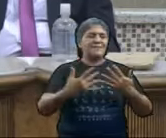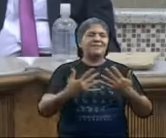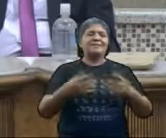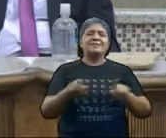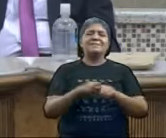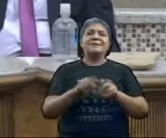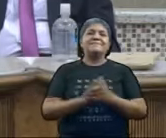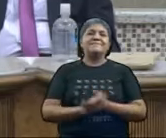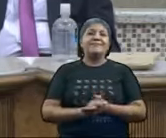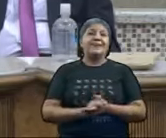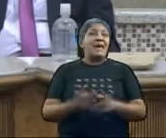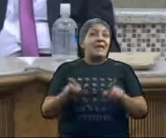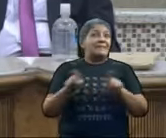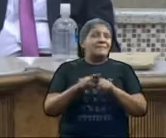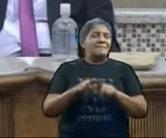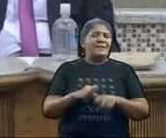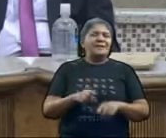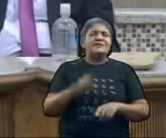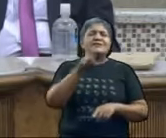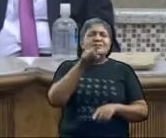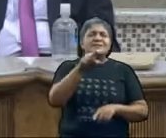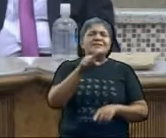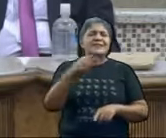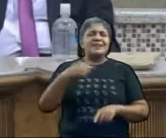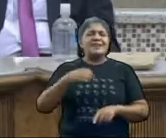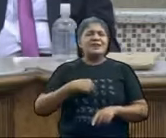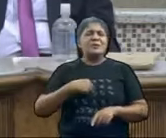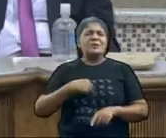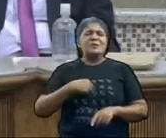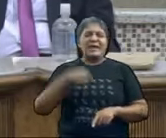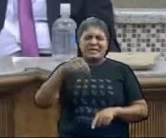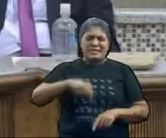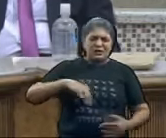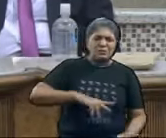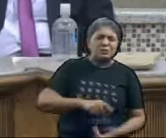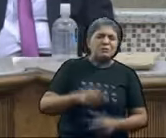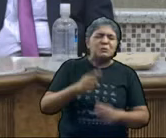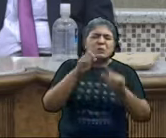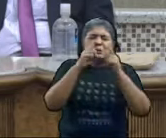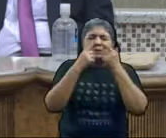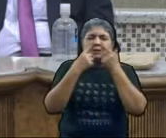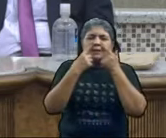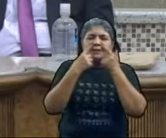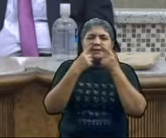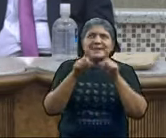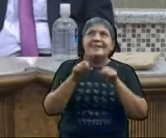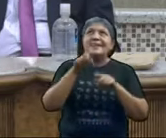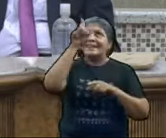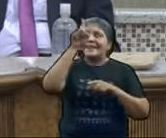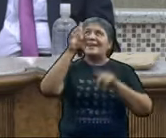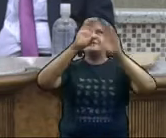Deus limpará dos vossos olhos toda lágrima.